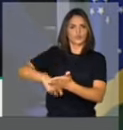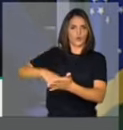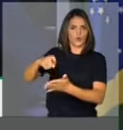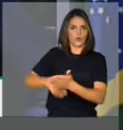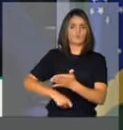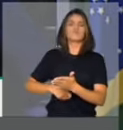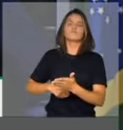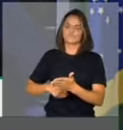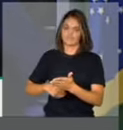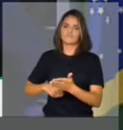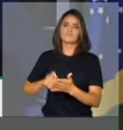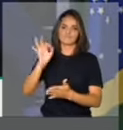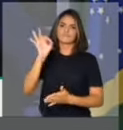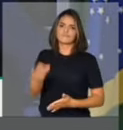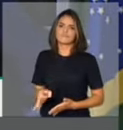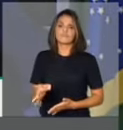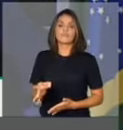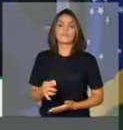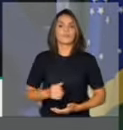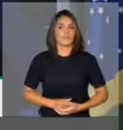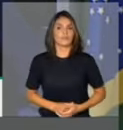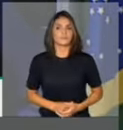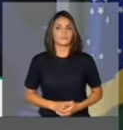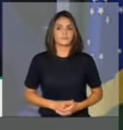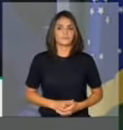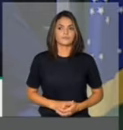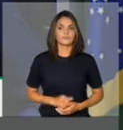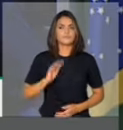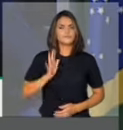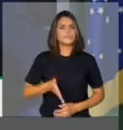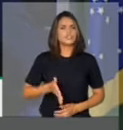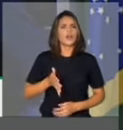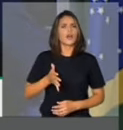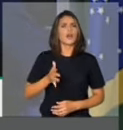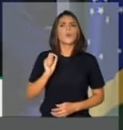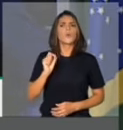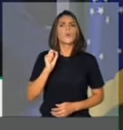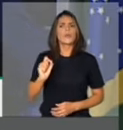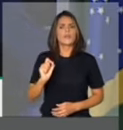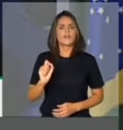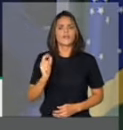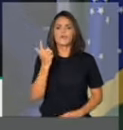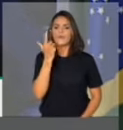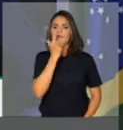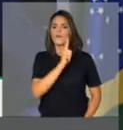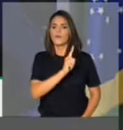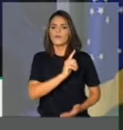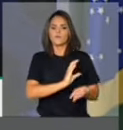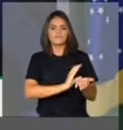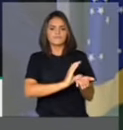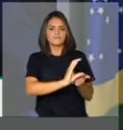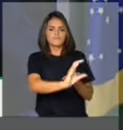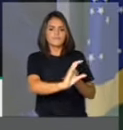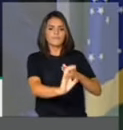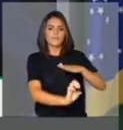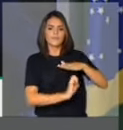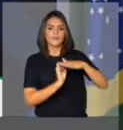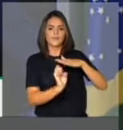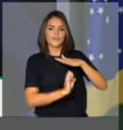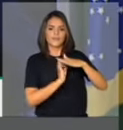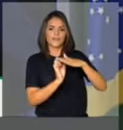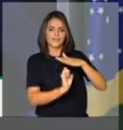seu imposto de renda. Nós tivemos nos últimos anos o aporte financeiro de empresas